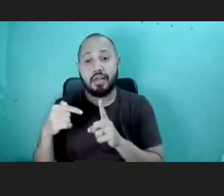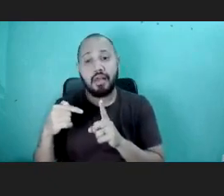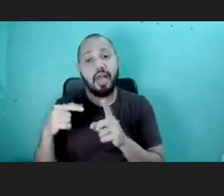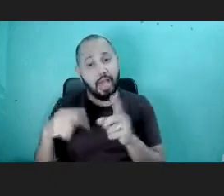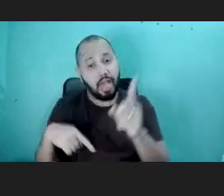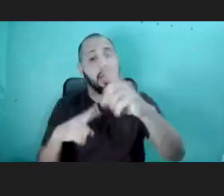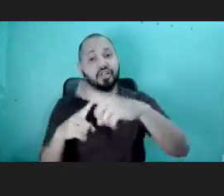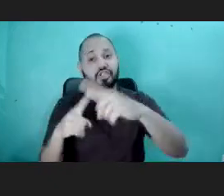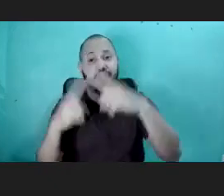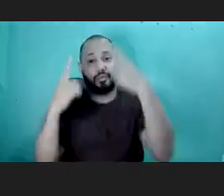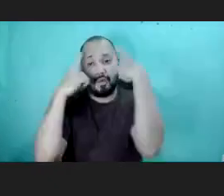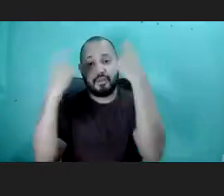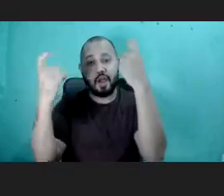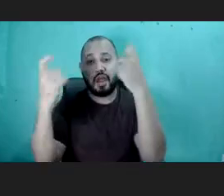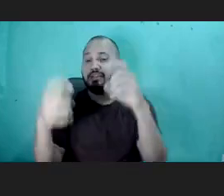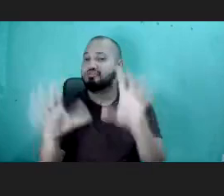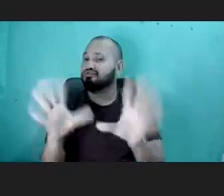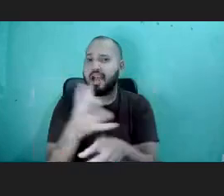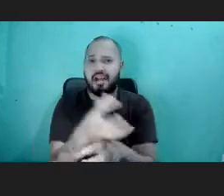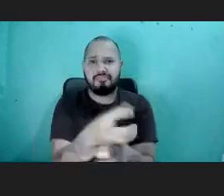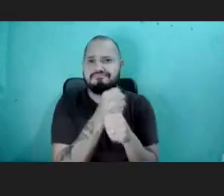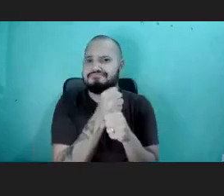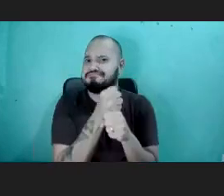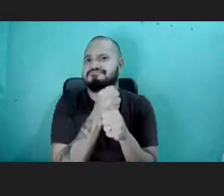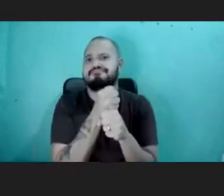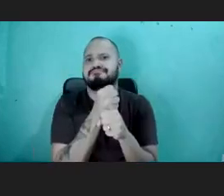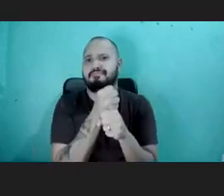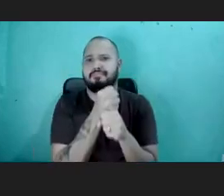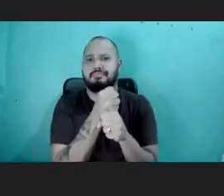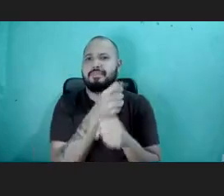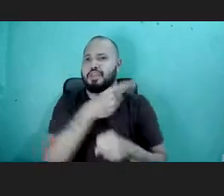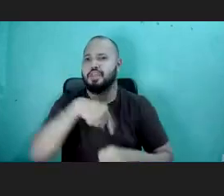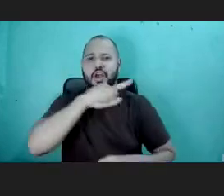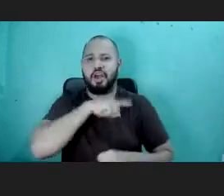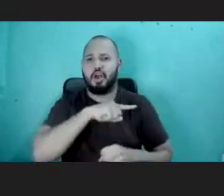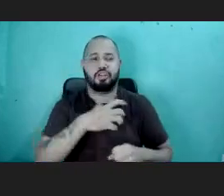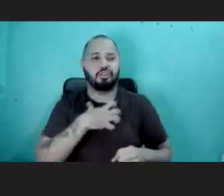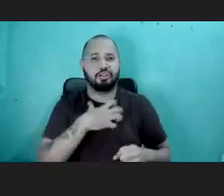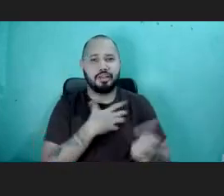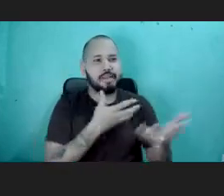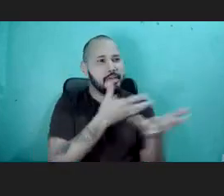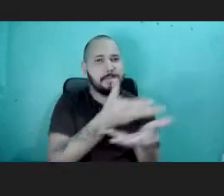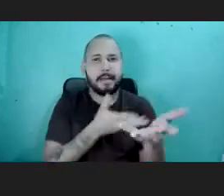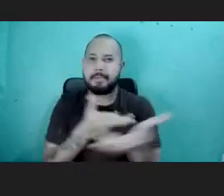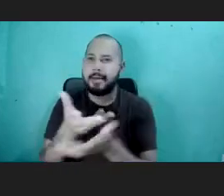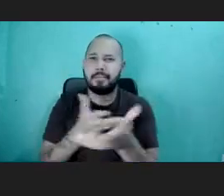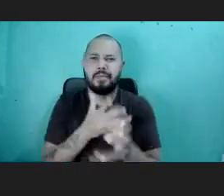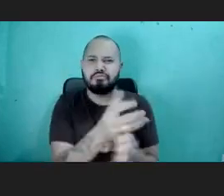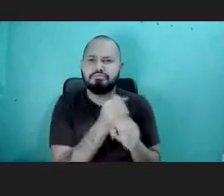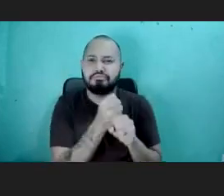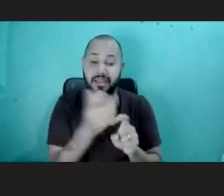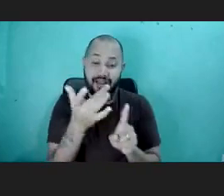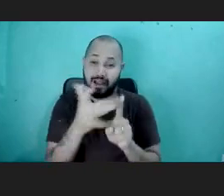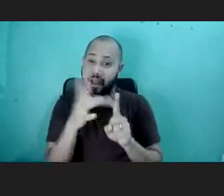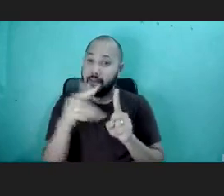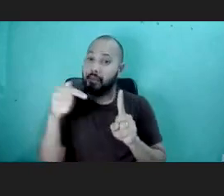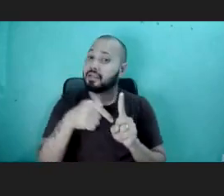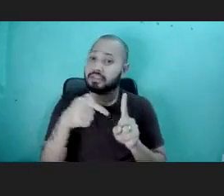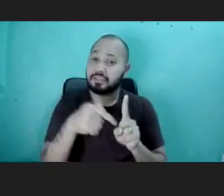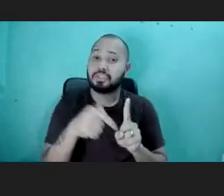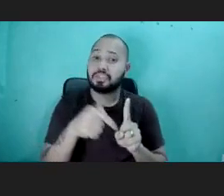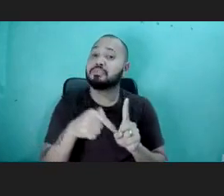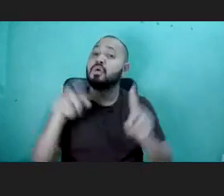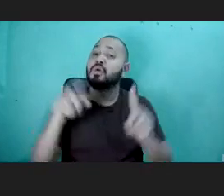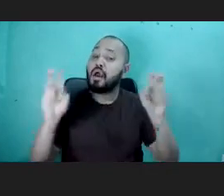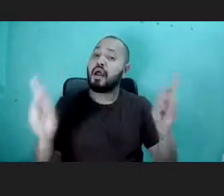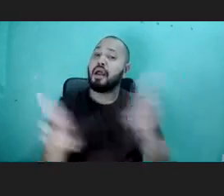encontra entranhada mesmo, né, nas nossas formas de se relacionar. E que muitas vezes o capacitismo aparece em formas de relação